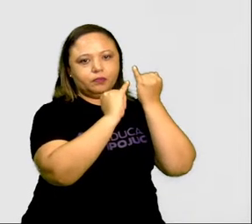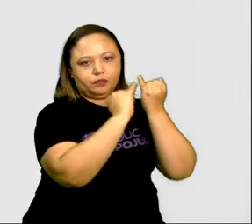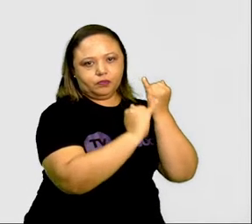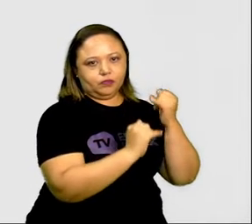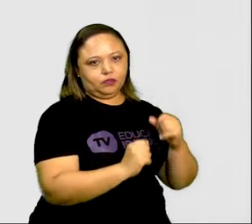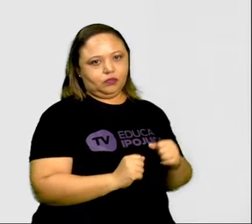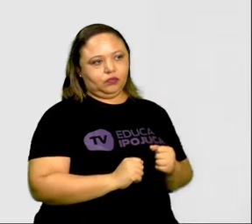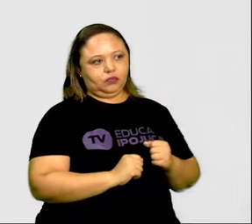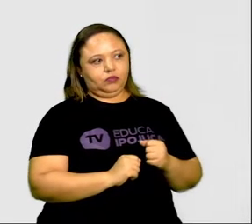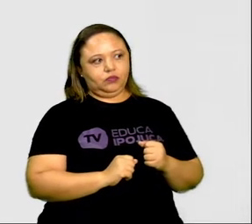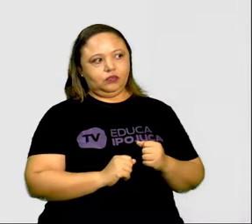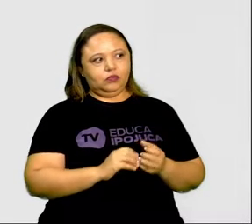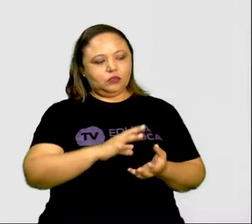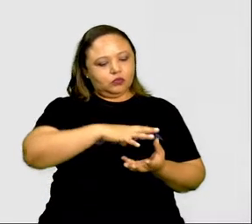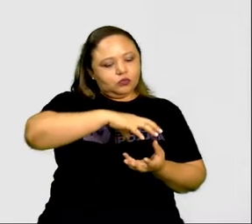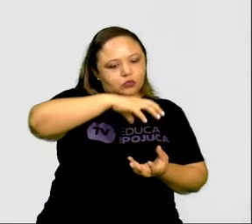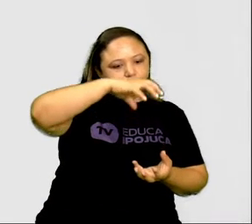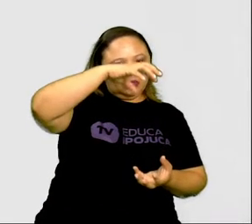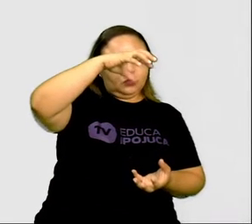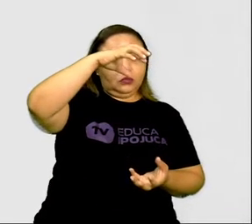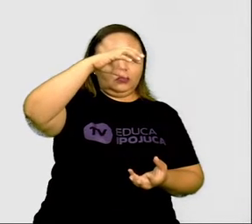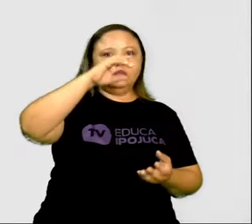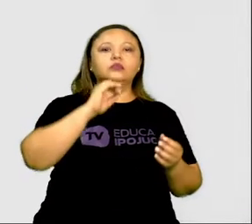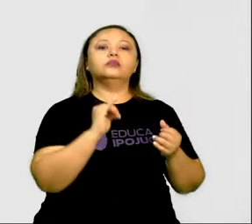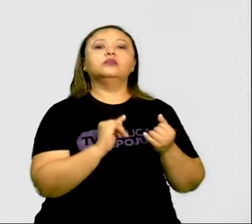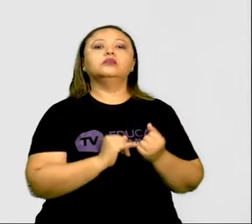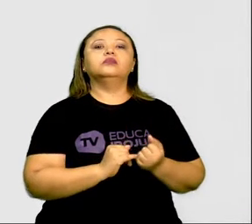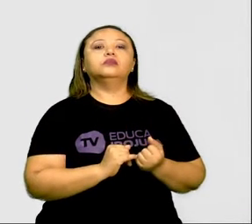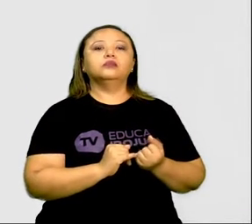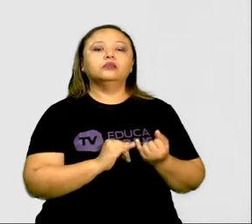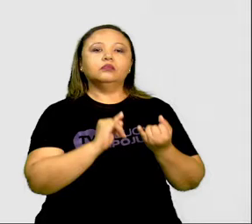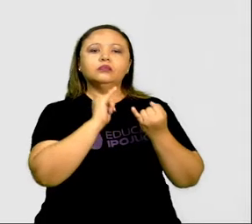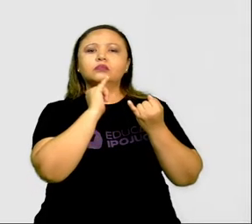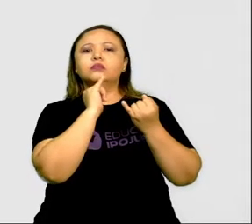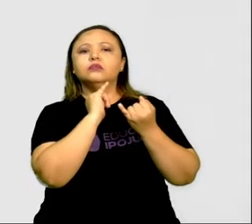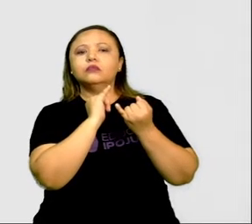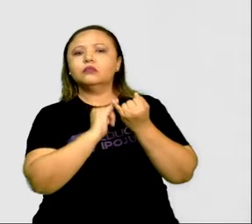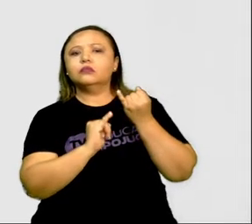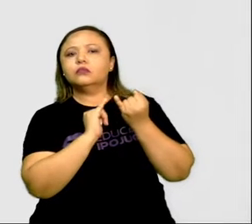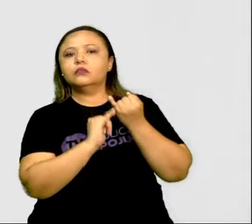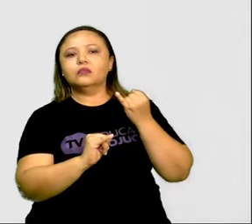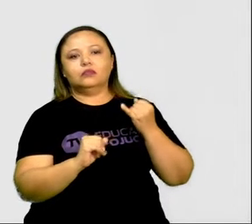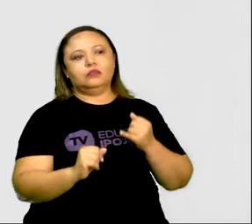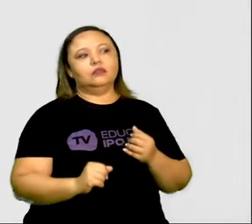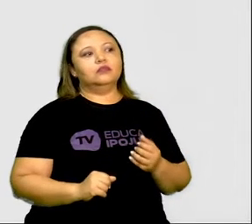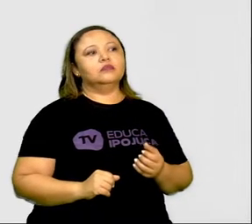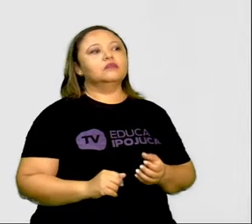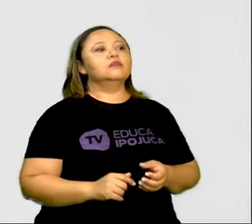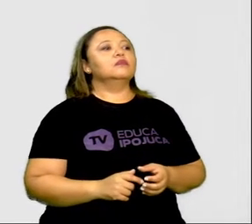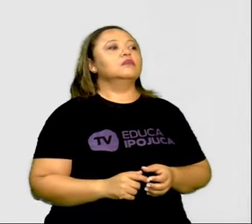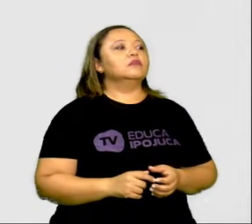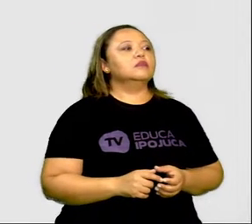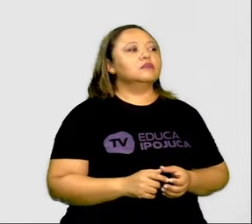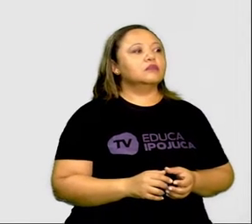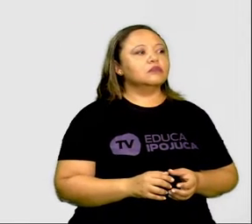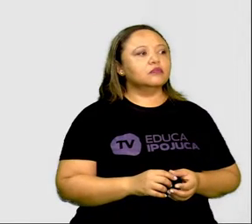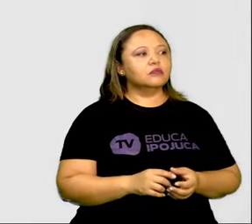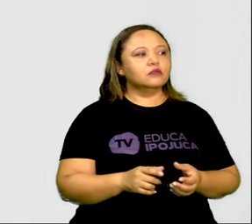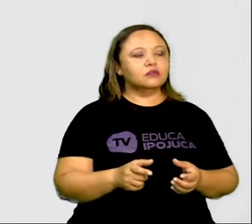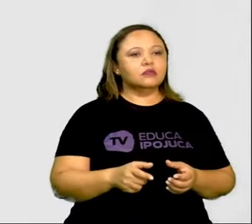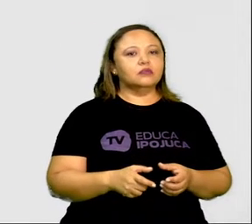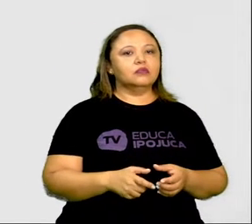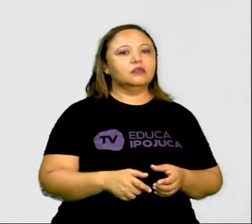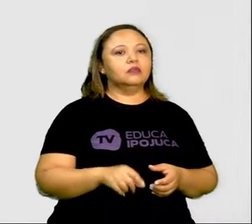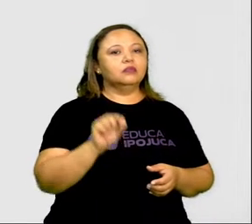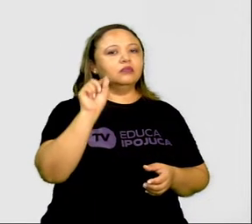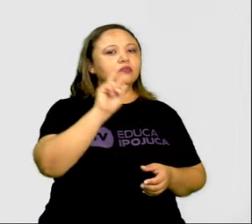O cilindro. Que objeto o seu dia a dia lembra o cilindro, né? E que eu posso colocar o